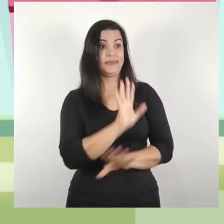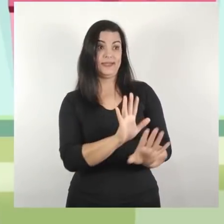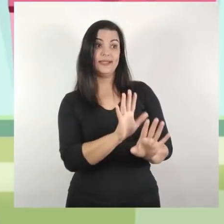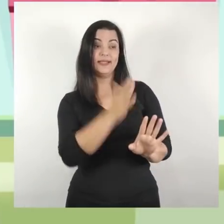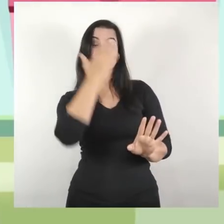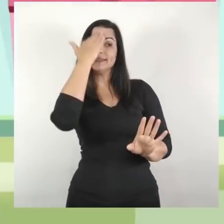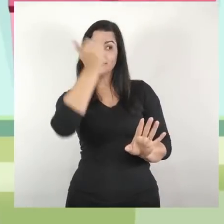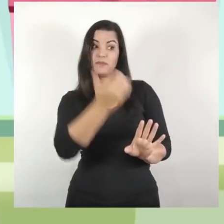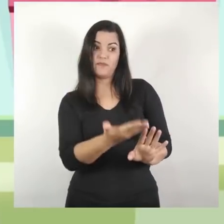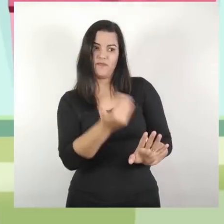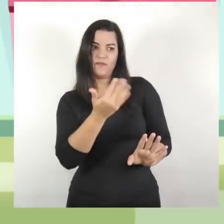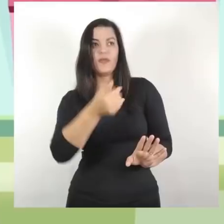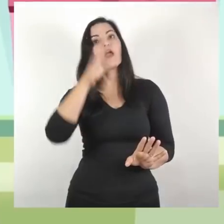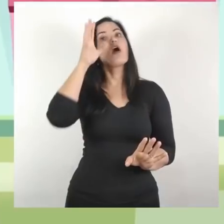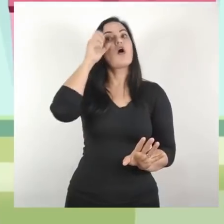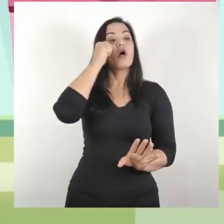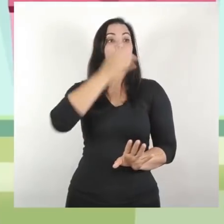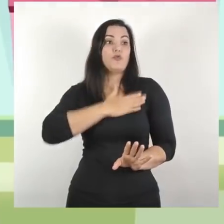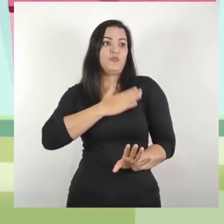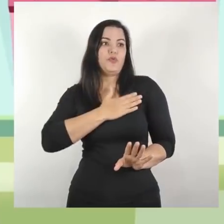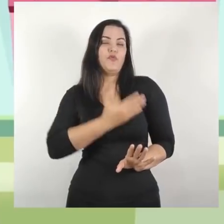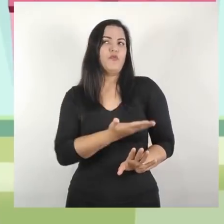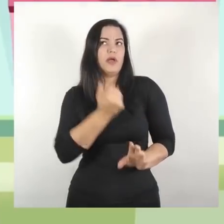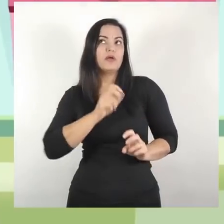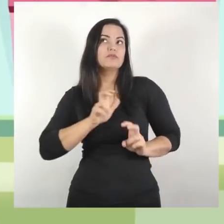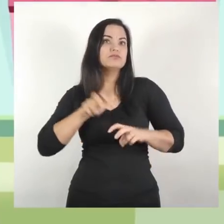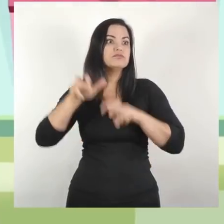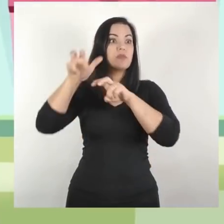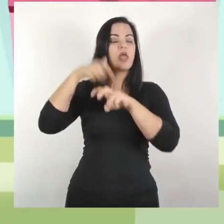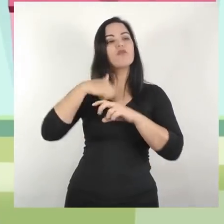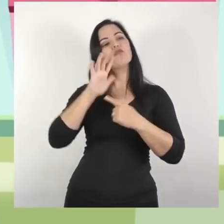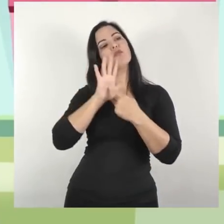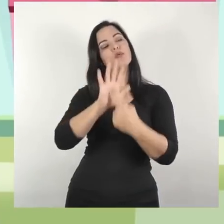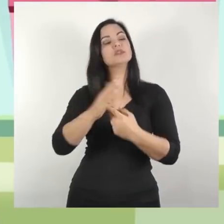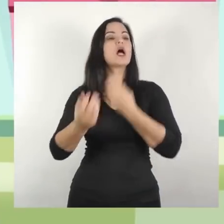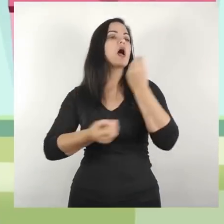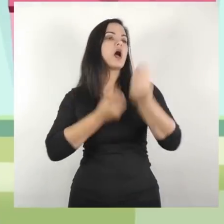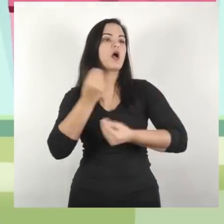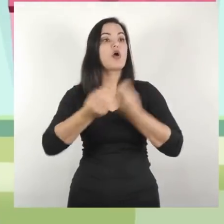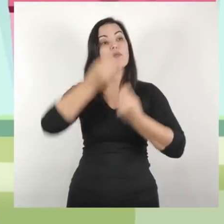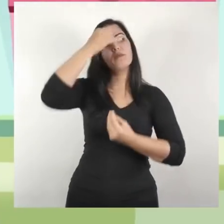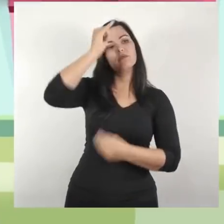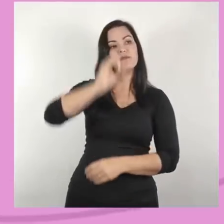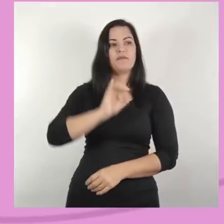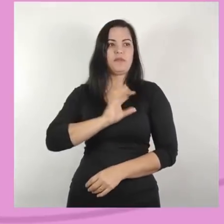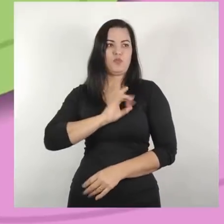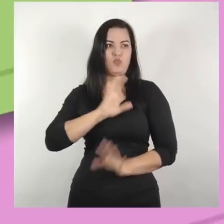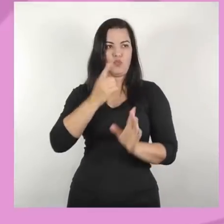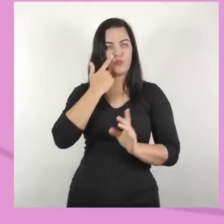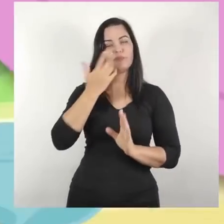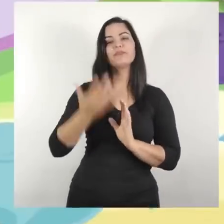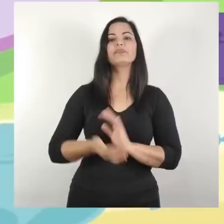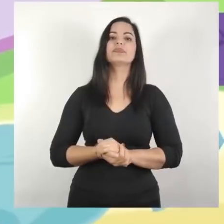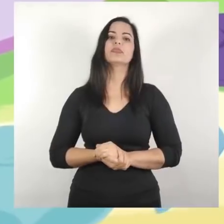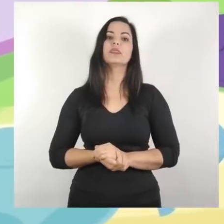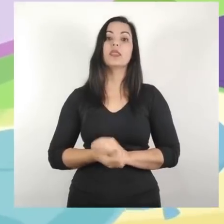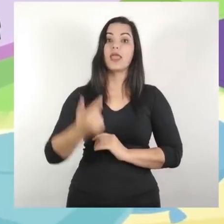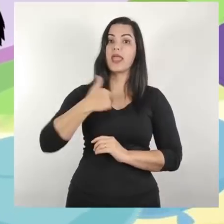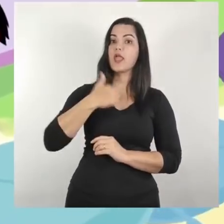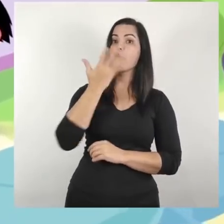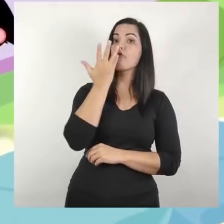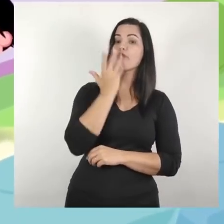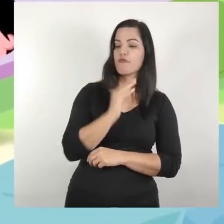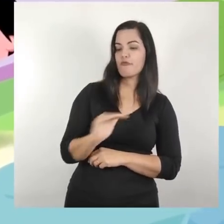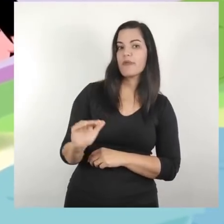Já sei. Vamos subir no meu quarto e eu mostro um truque que aprendi pra ninguém ter medo. Quando eu